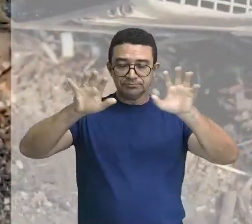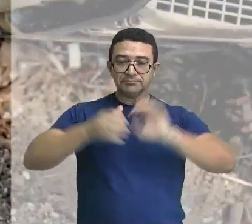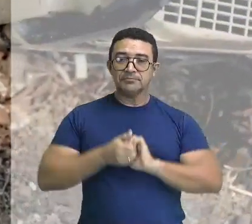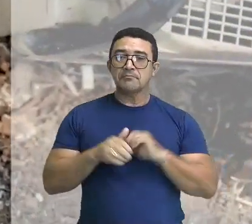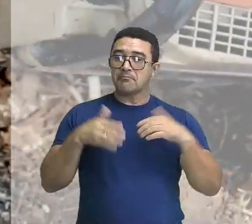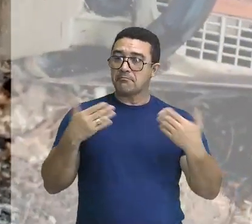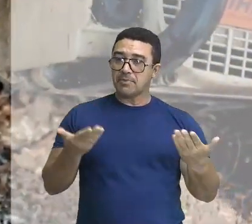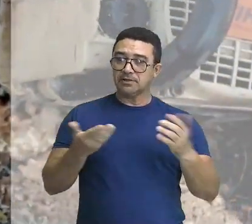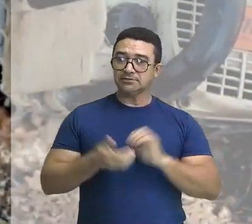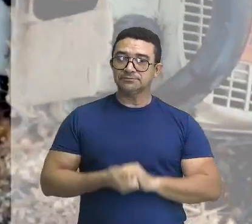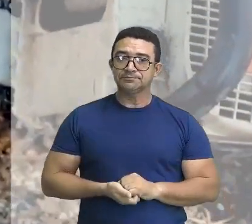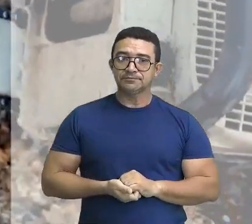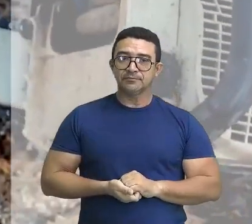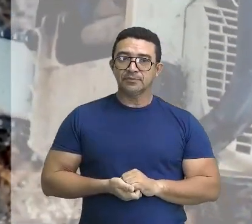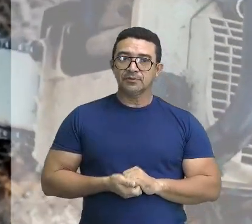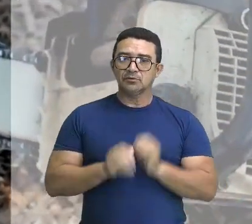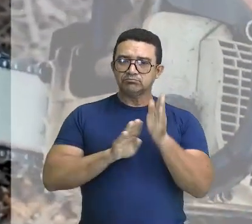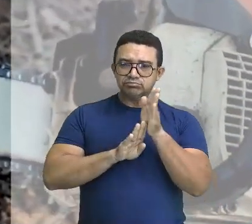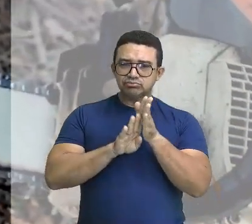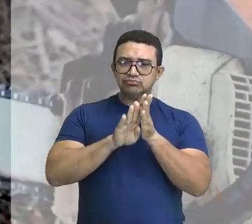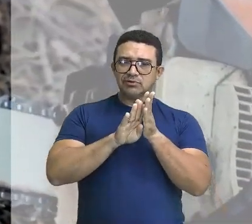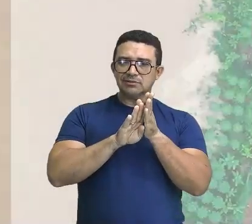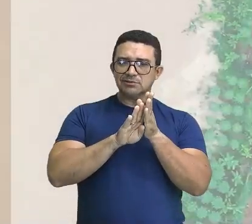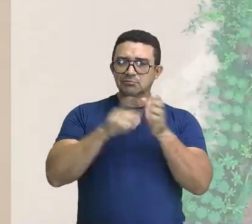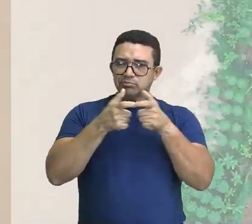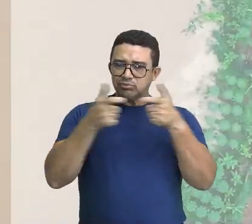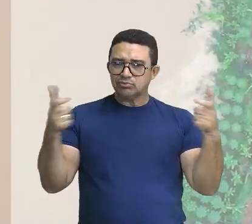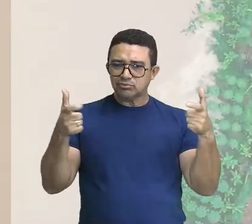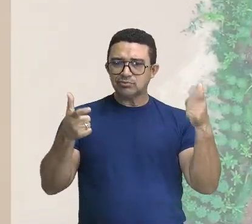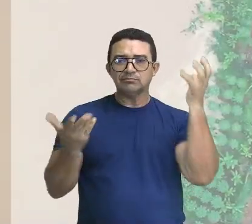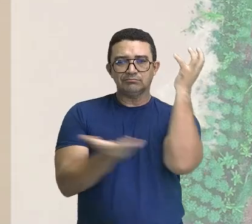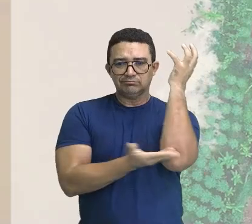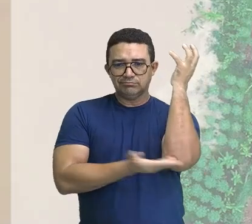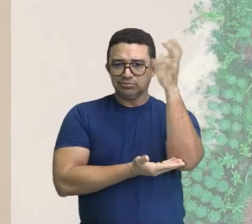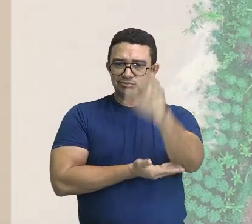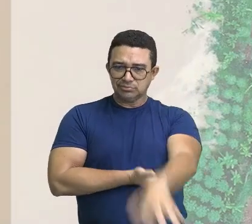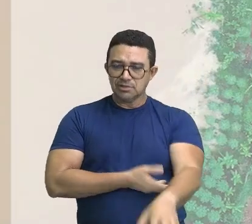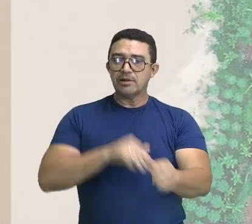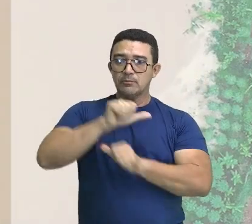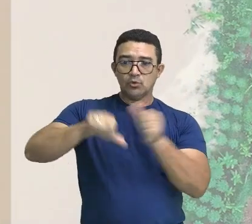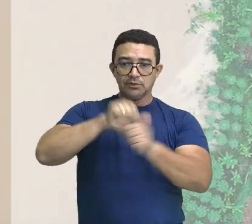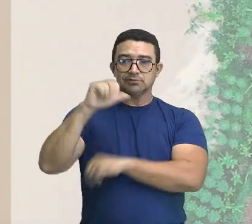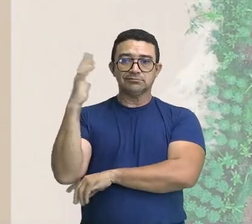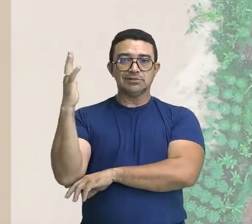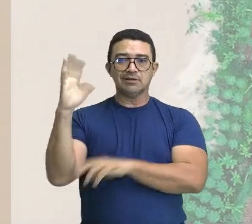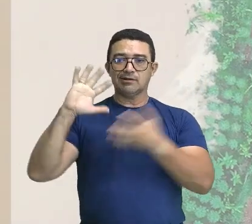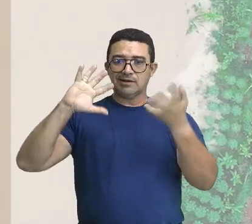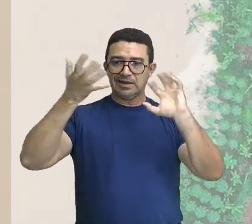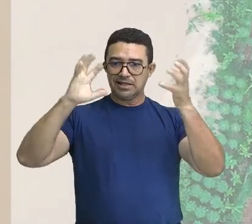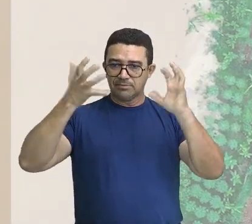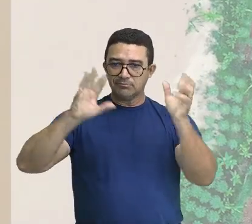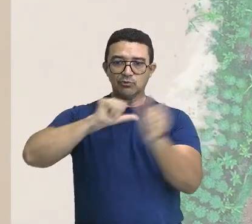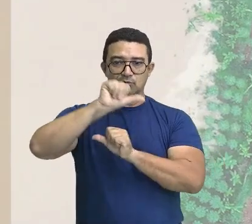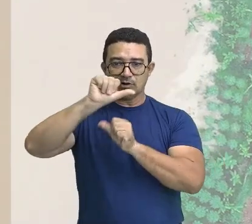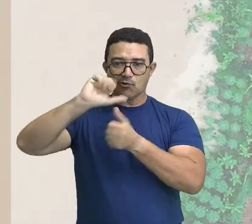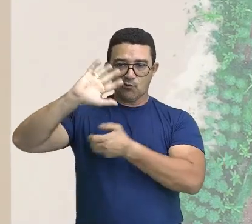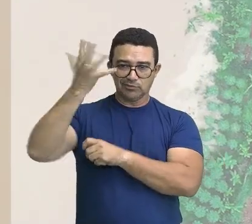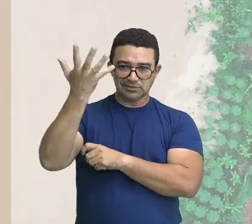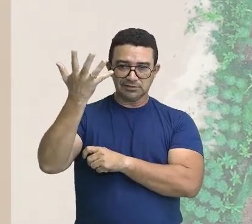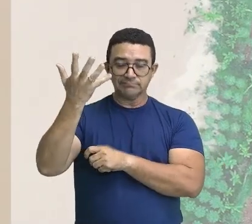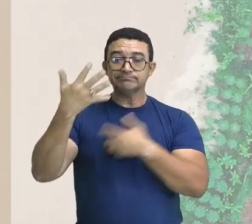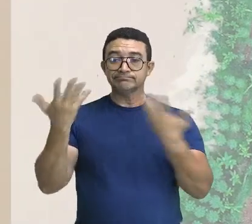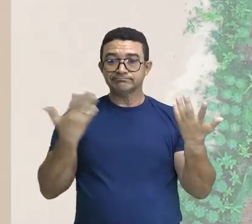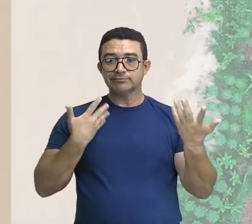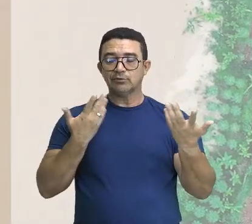medida que o aumento do desmatamento e também as mudanças climáticas estão acontecendo, essa capacidade vem